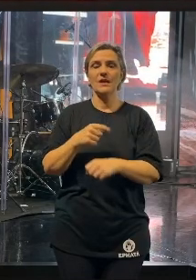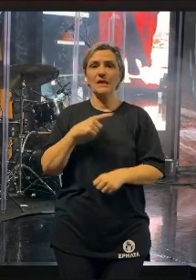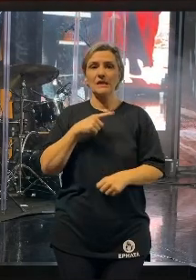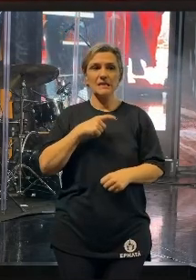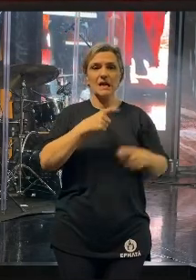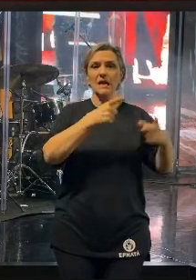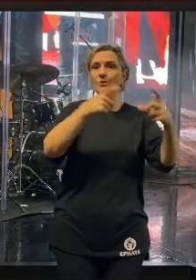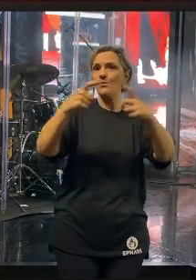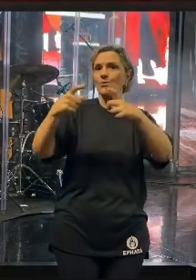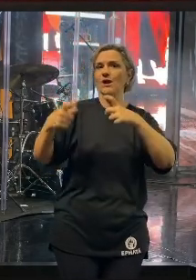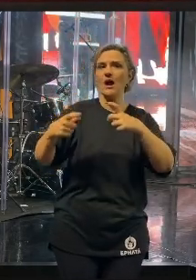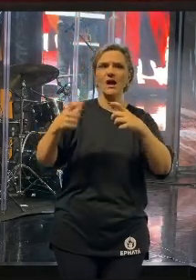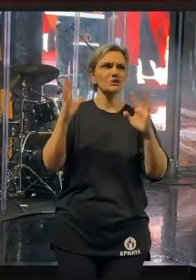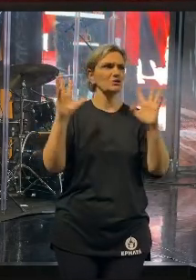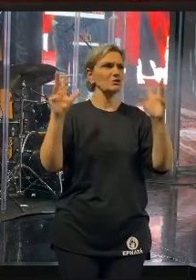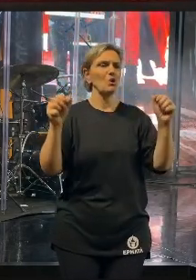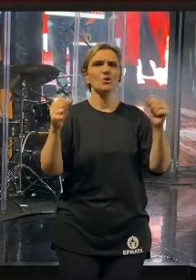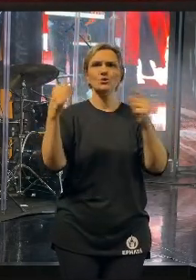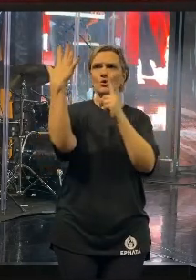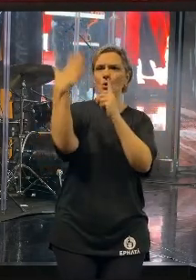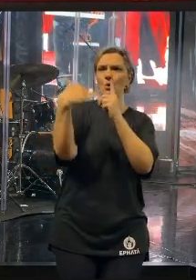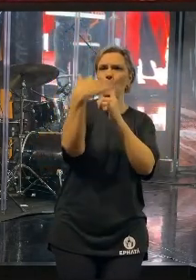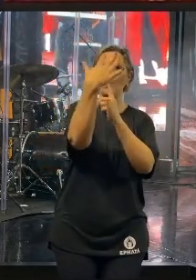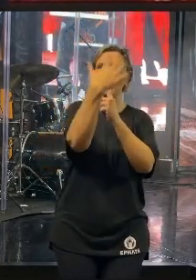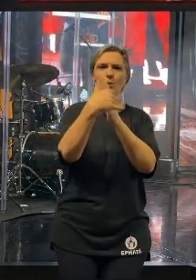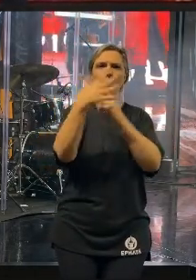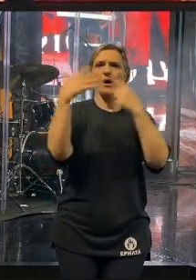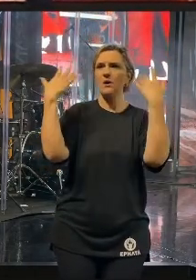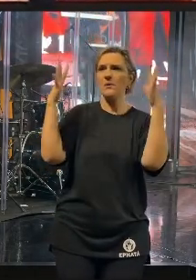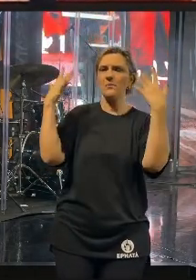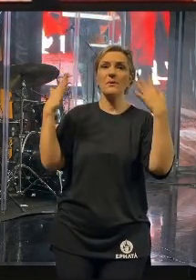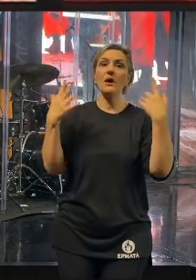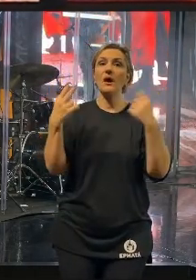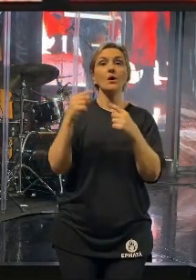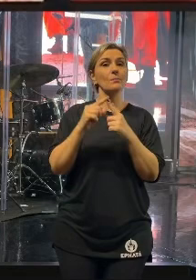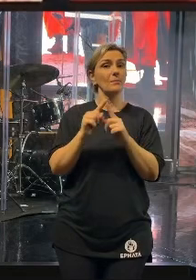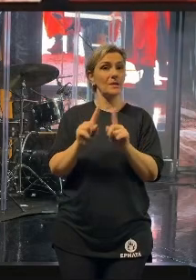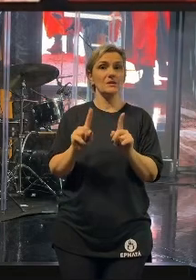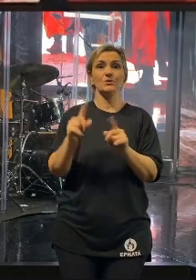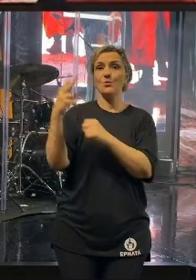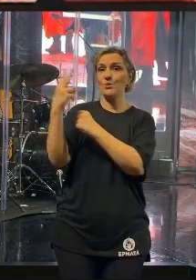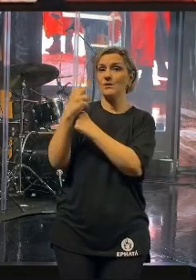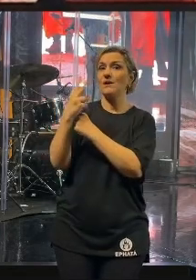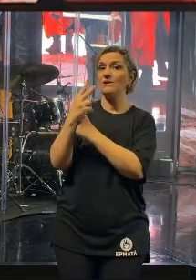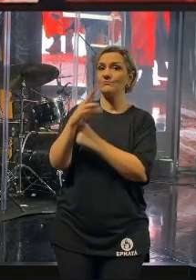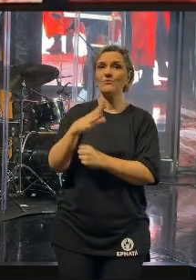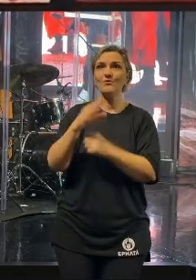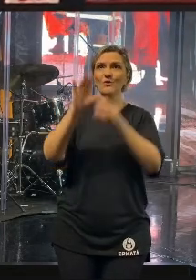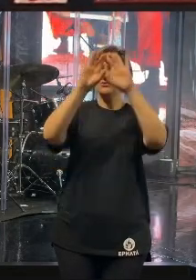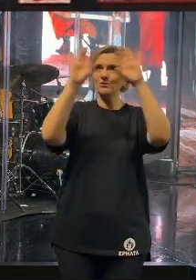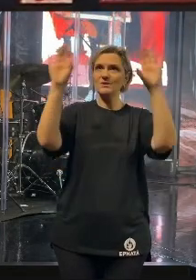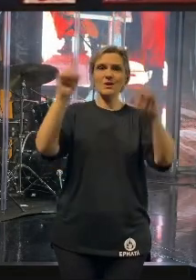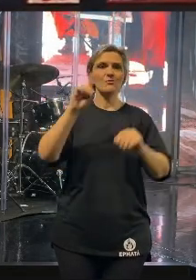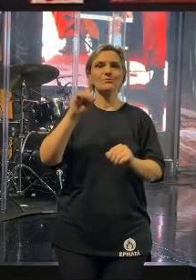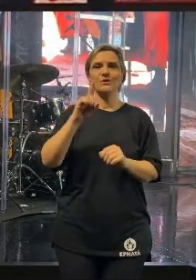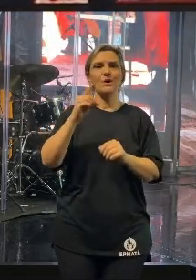Estar em lugares que te aplaudem é muito fácil, mas cuidado, porque talvez os céus não te aprovem.